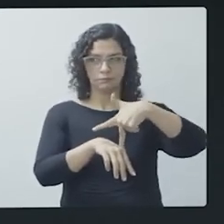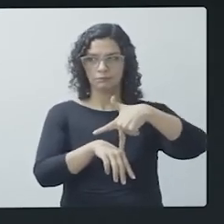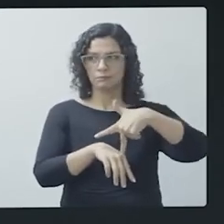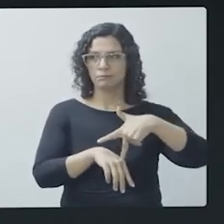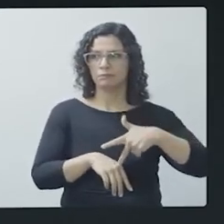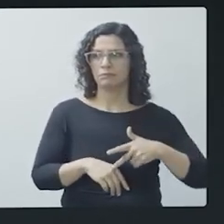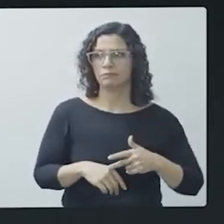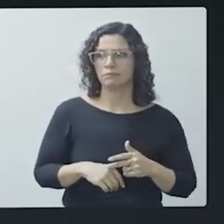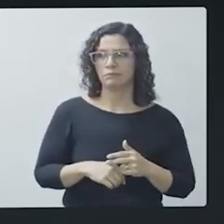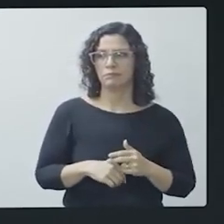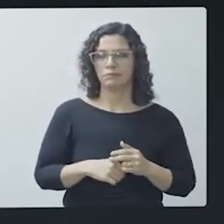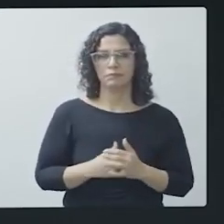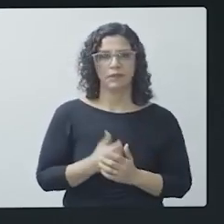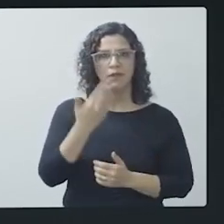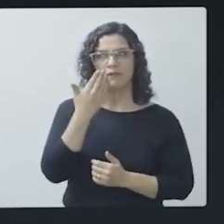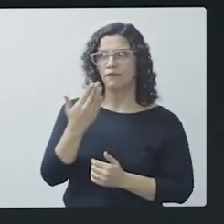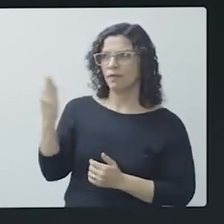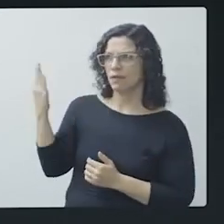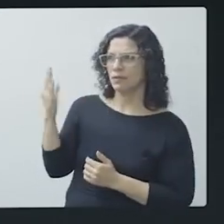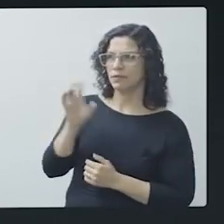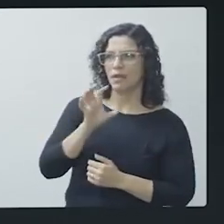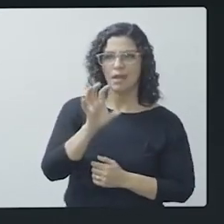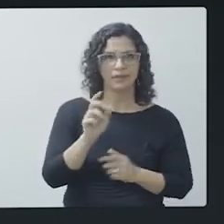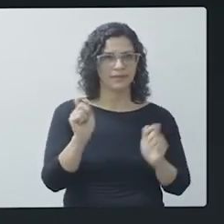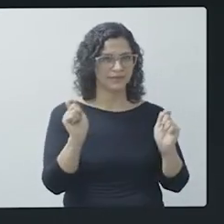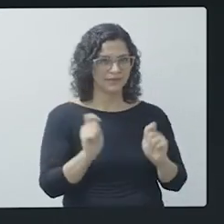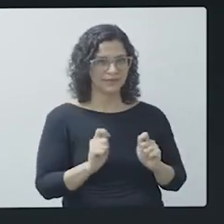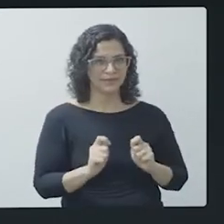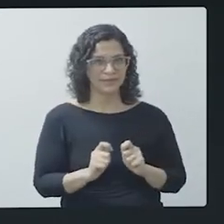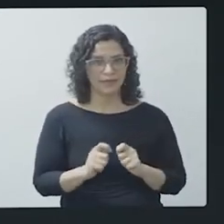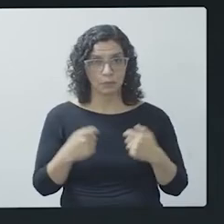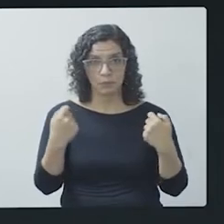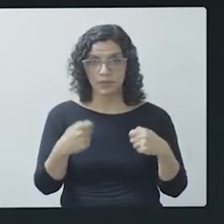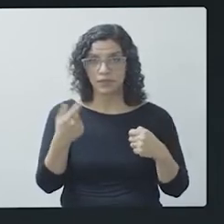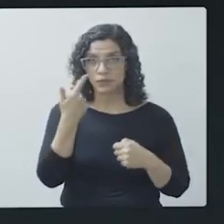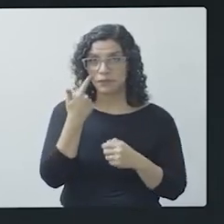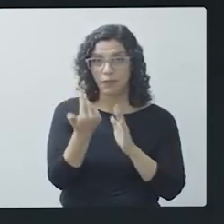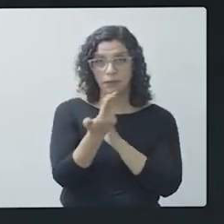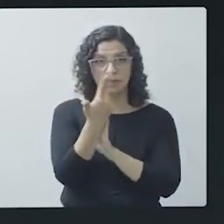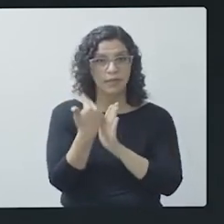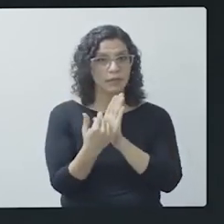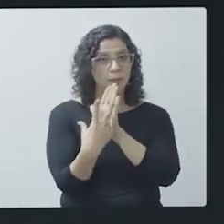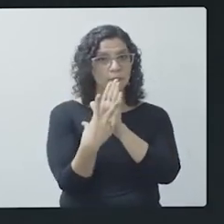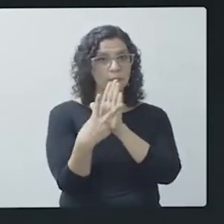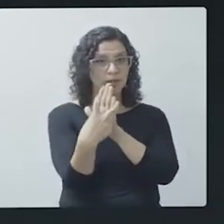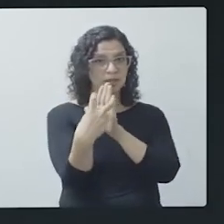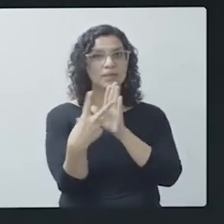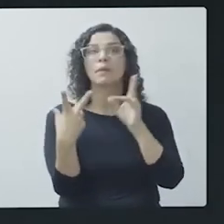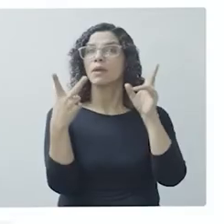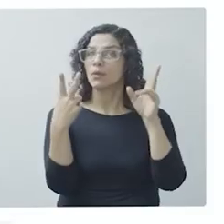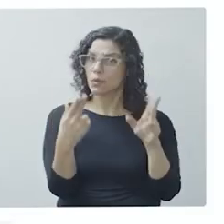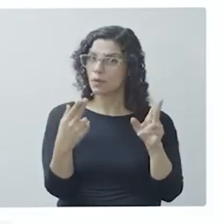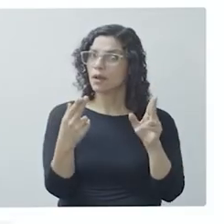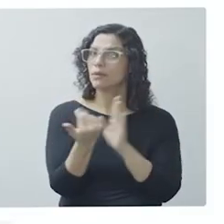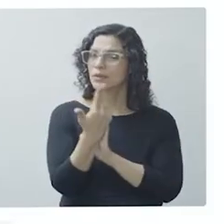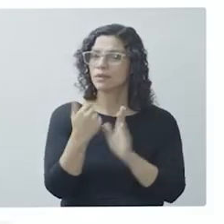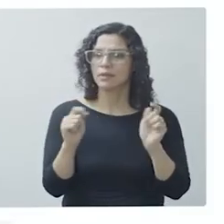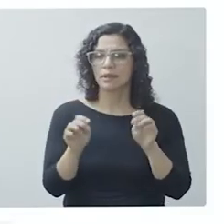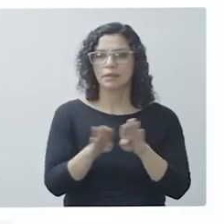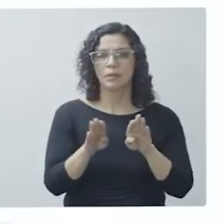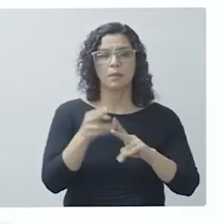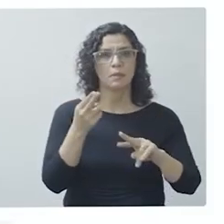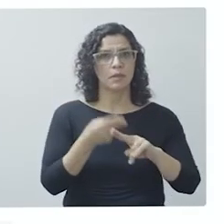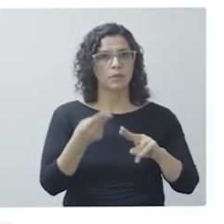um lado e a outra perna para o outro. Mais ou menos assim. Preciso observar aqui a